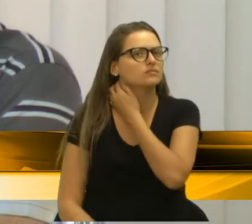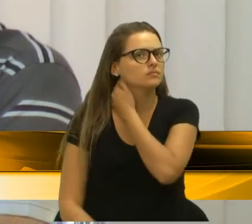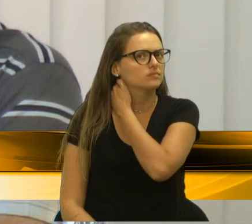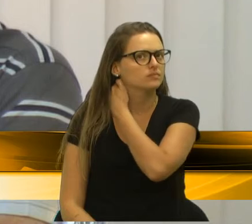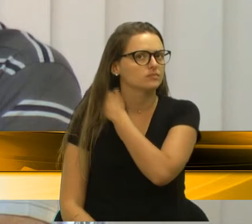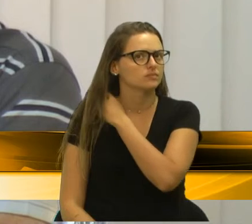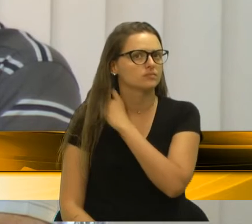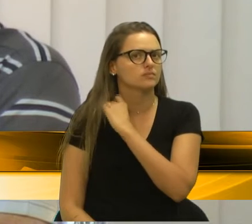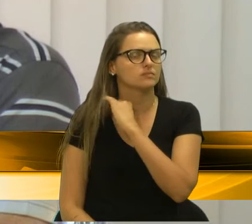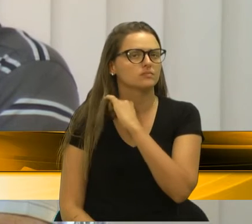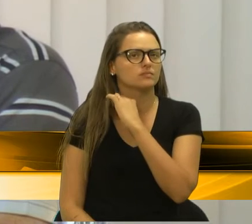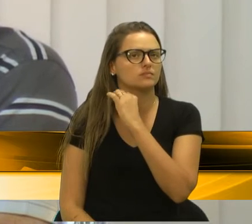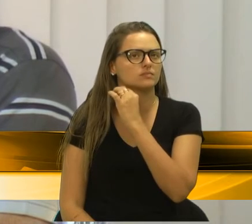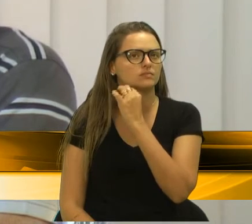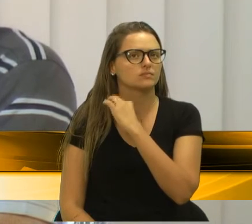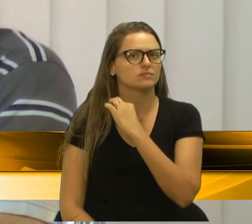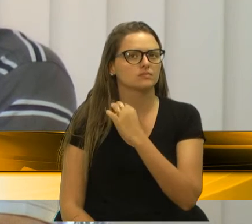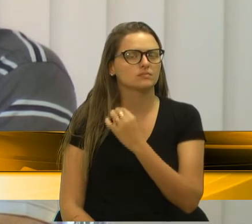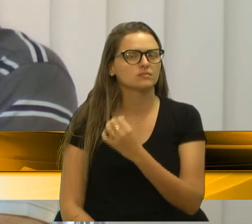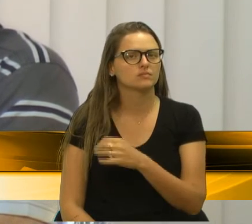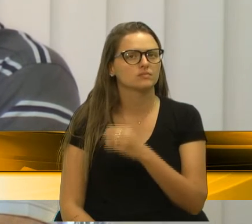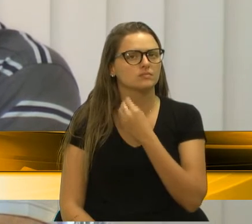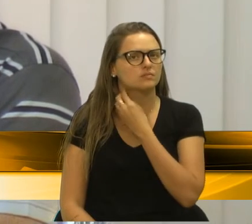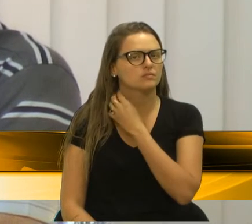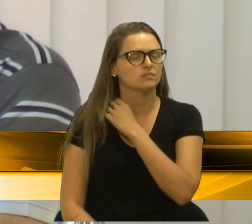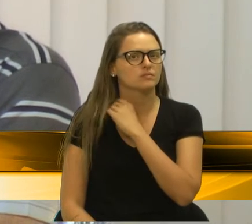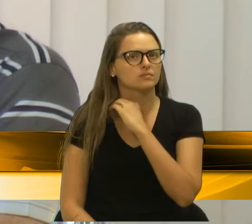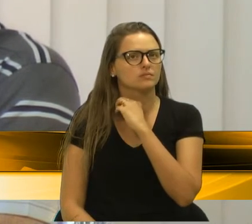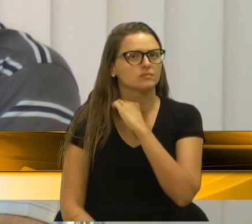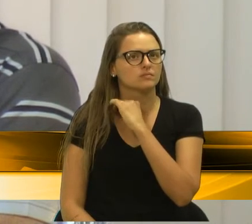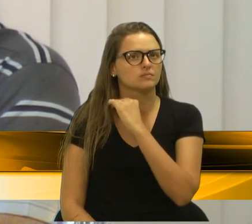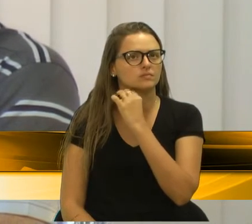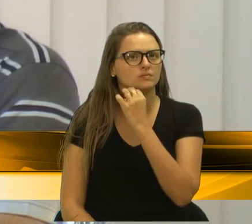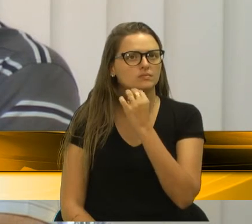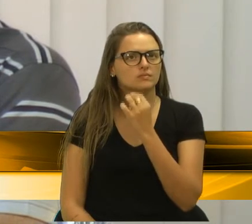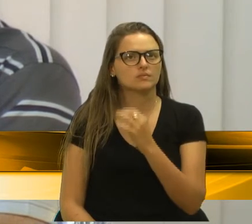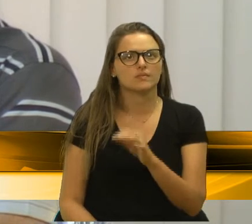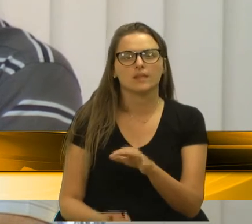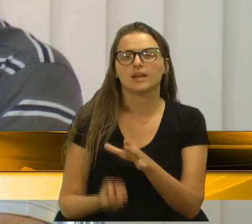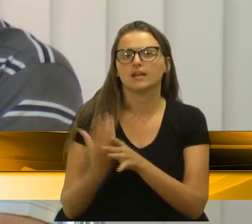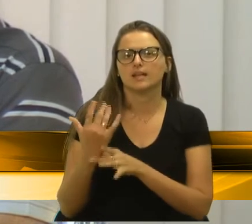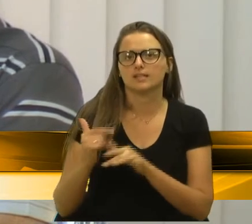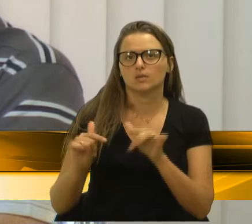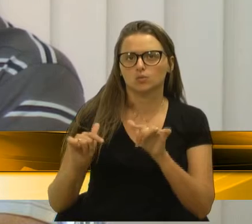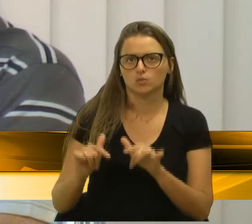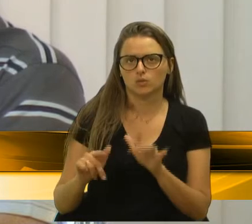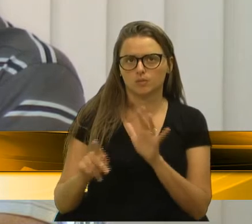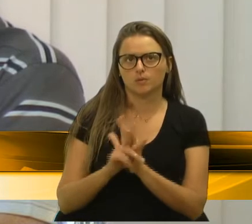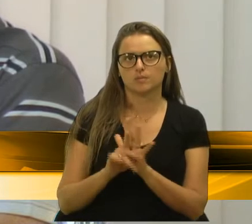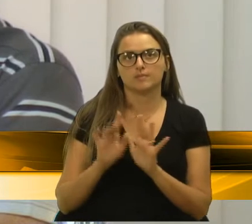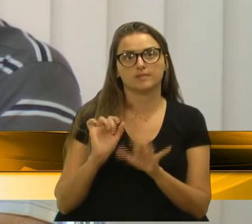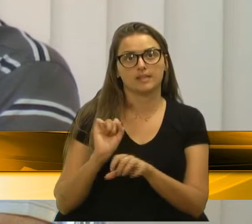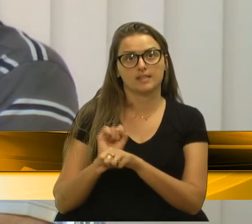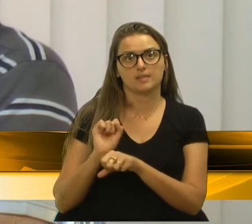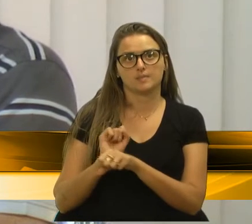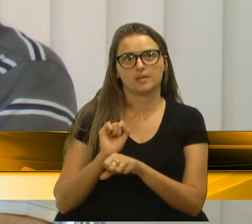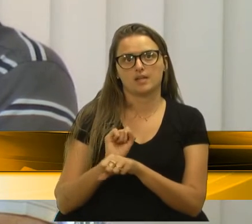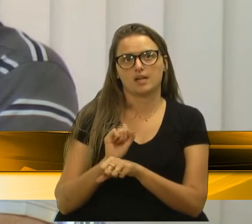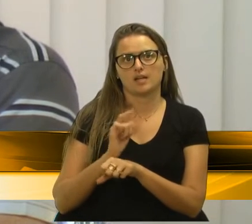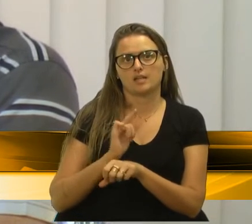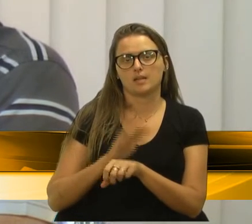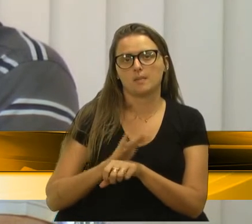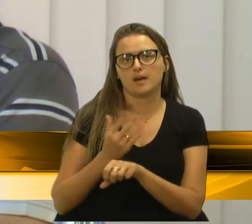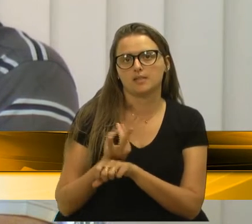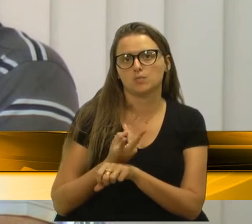Quanto à criação desse centro, a gente vai esperar que a procura aumente um pouco,